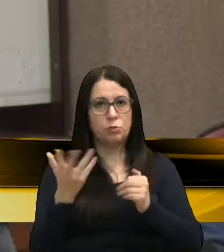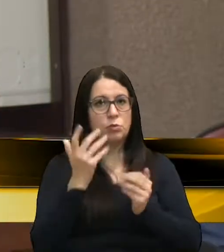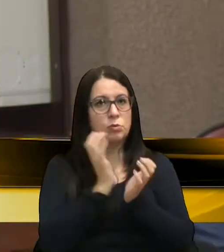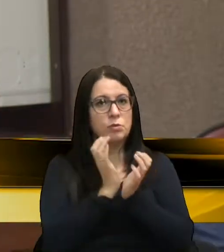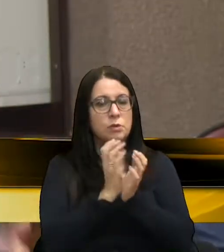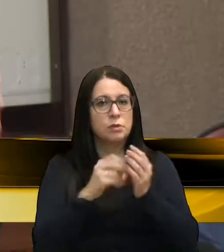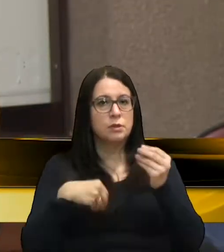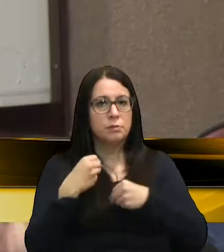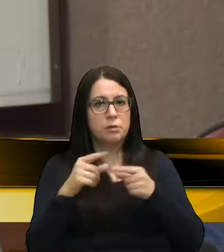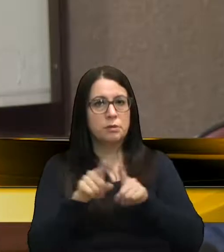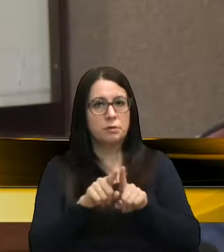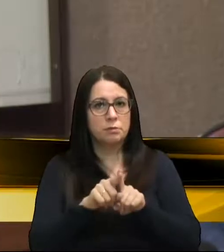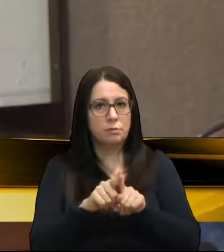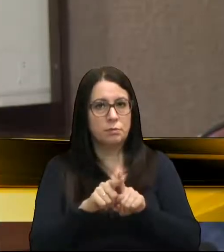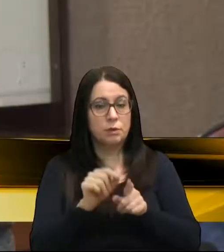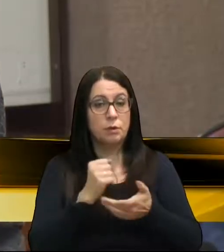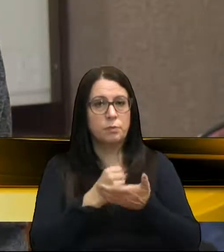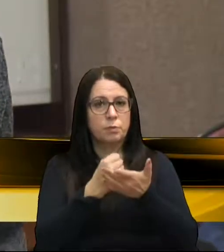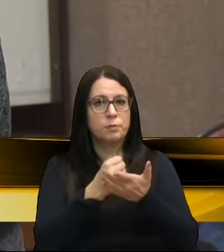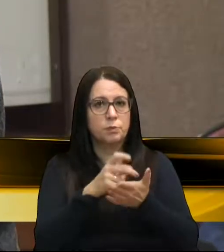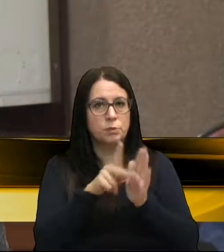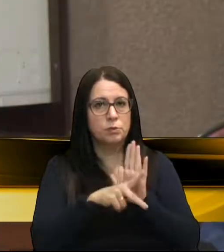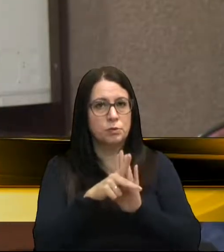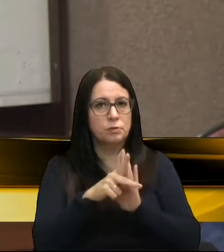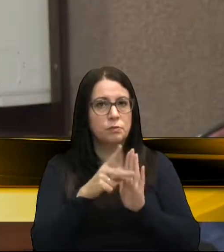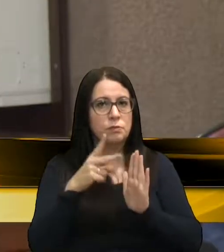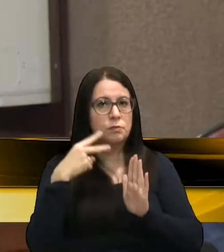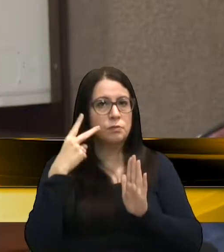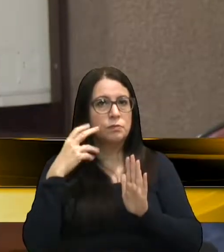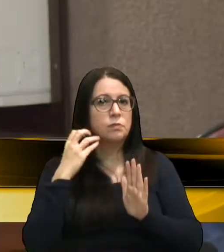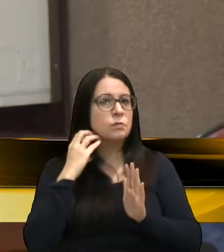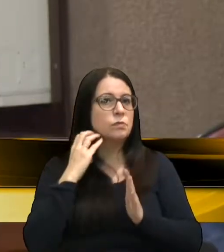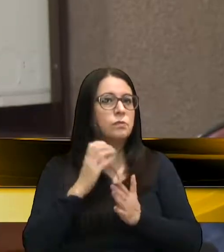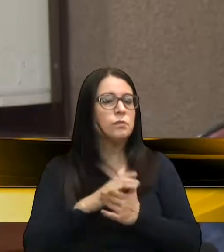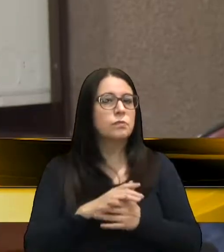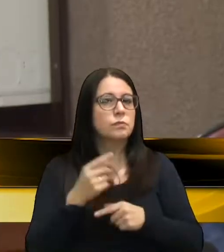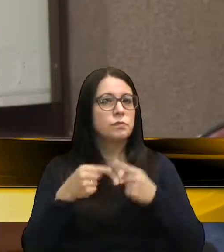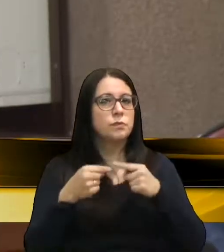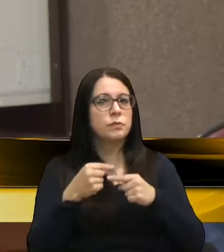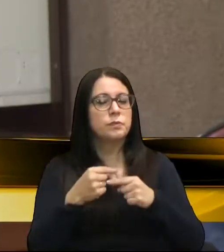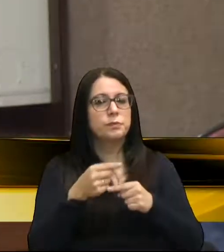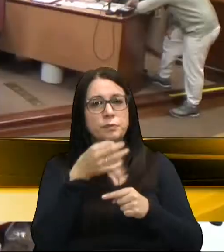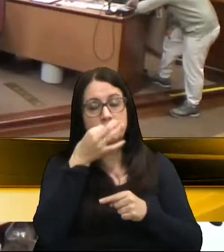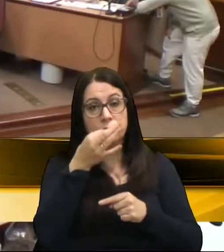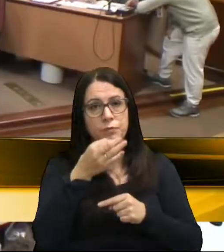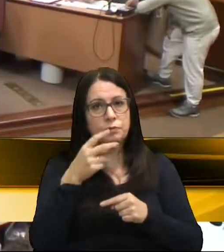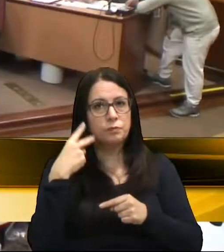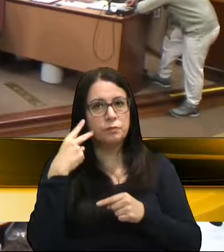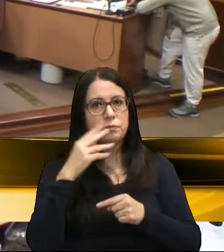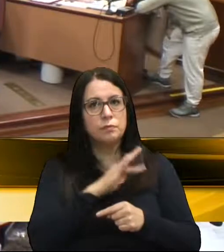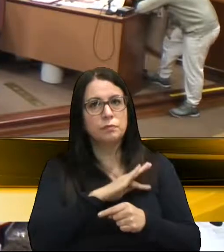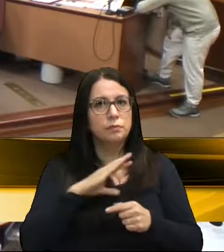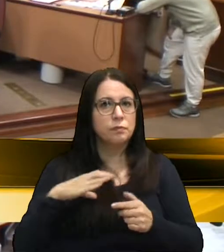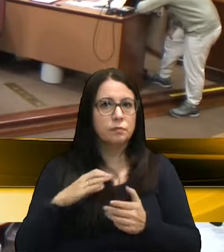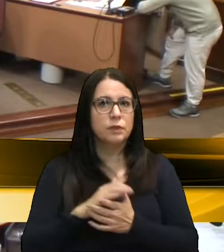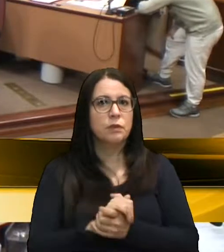a sensibilidade também para dar o apoio ao projeto do vereador Ricardo Daneluz. Obrigado. Está em discussão parecer. Com a palavra o vereador Flávio